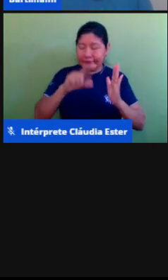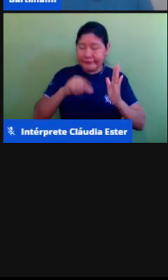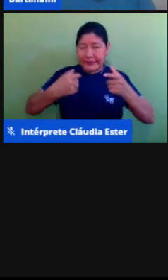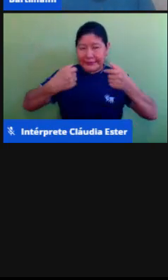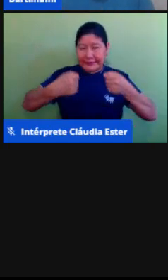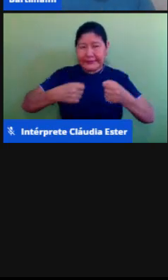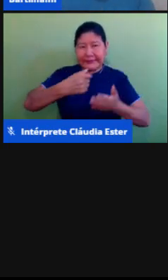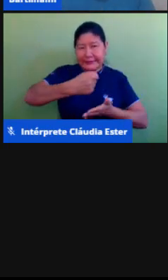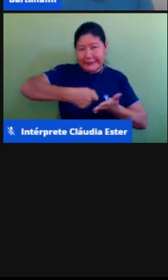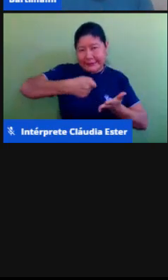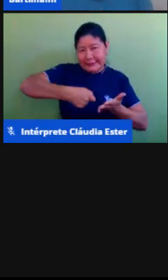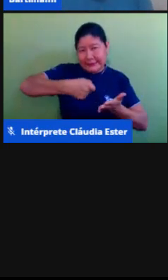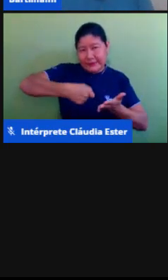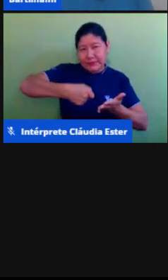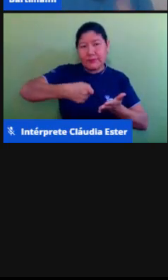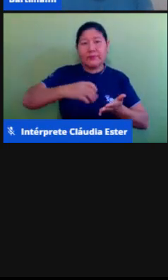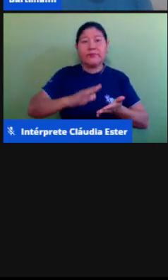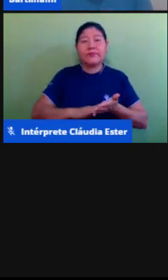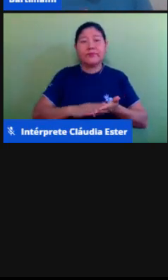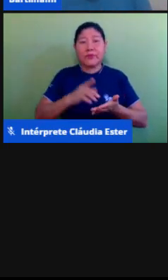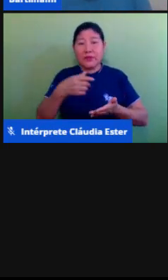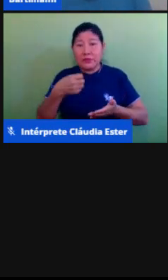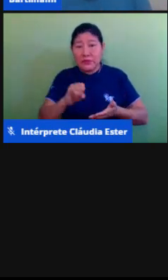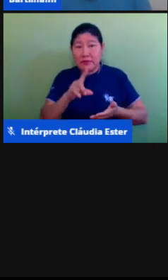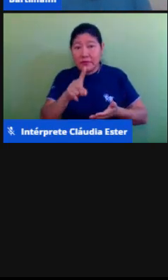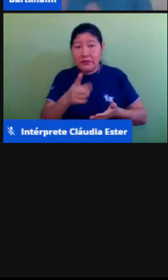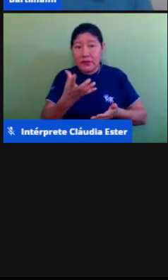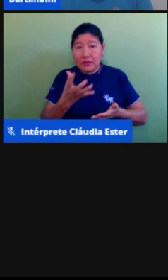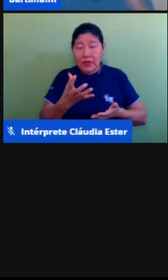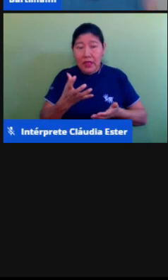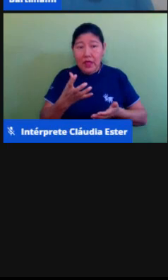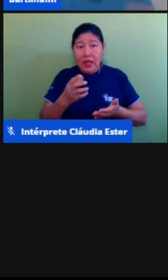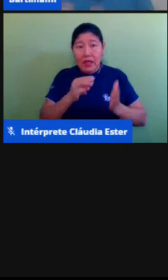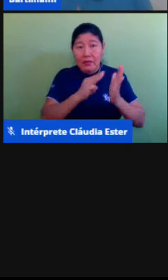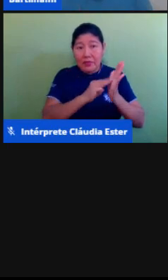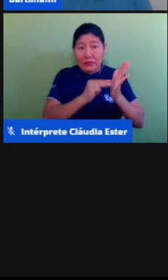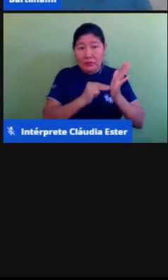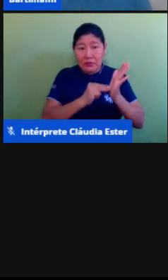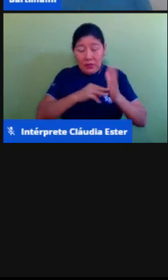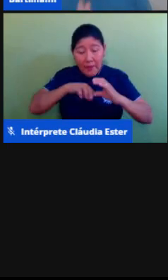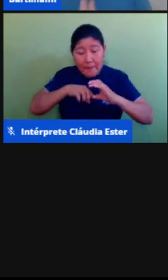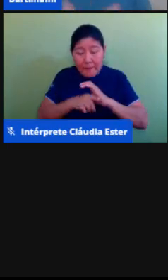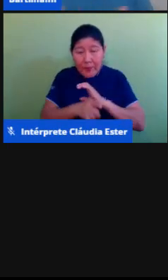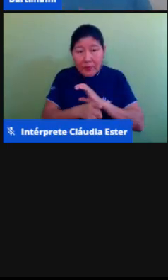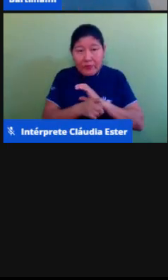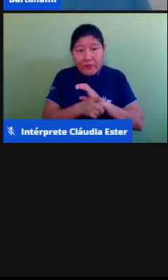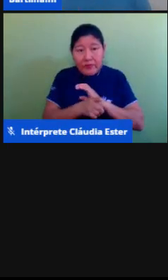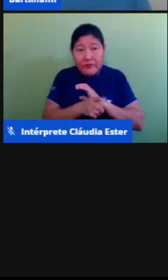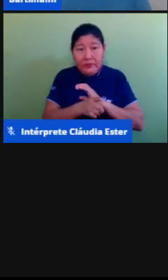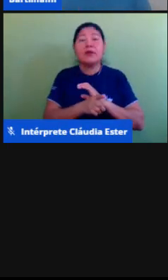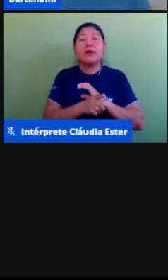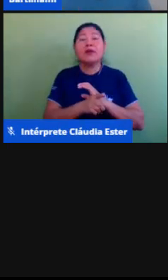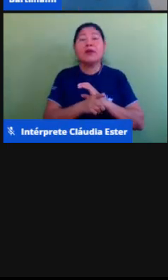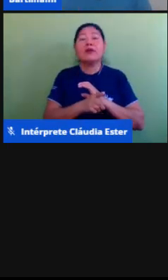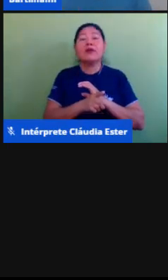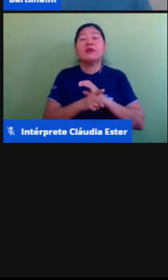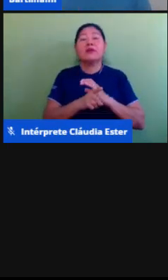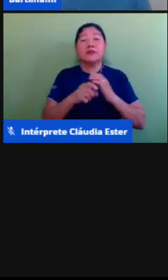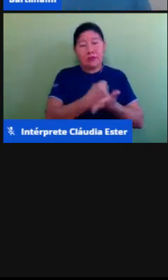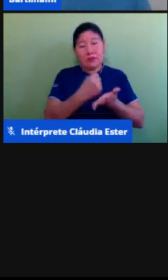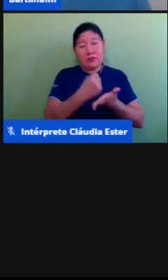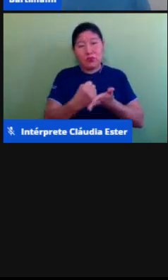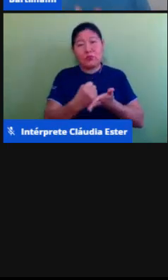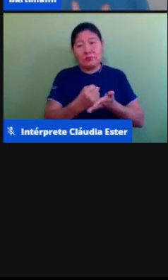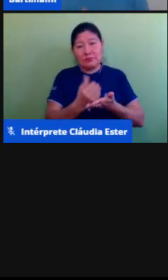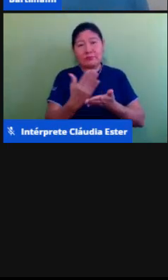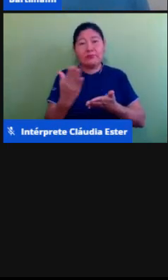entender essa metodologia de uma forma mais profunda, entrar mesmo, entender essa metodologia, o documento está disponível para